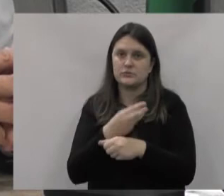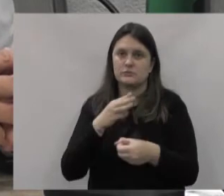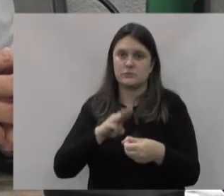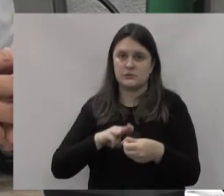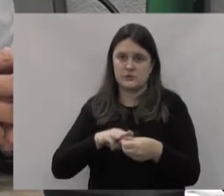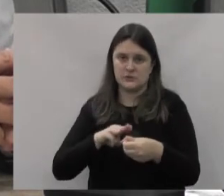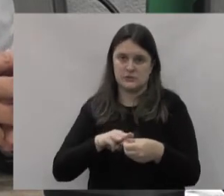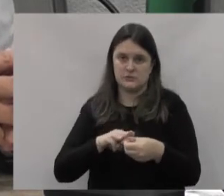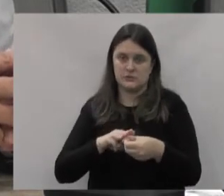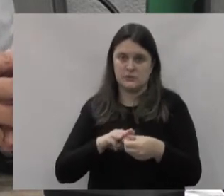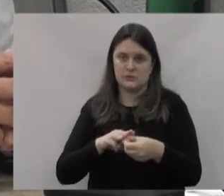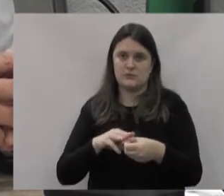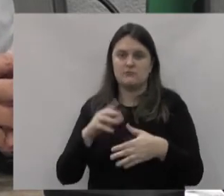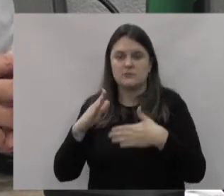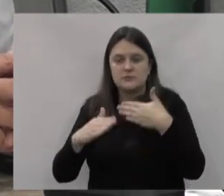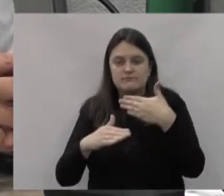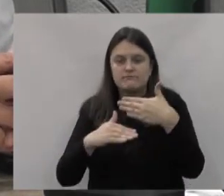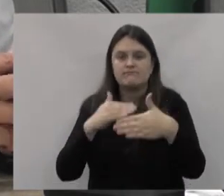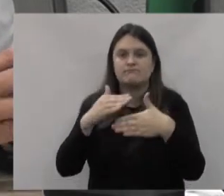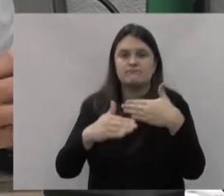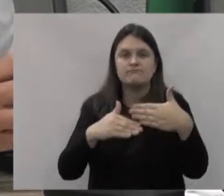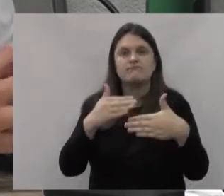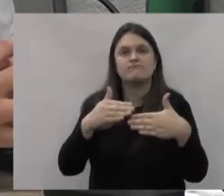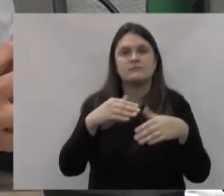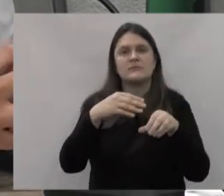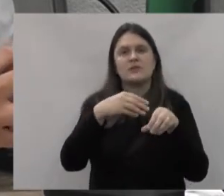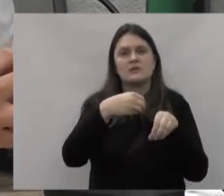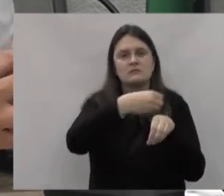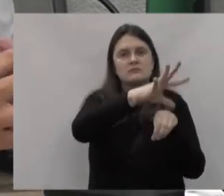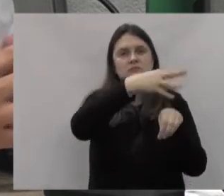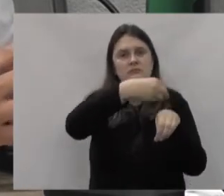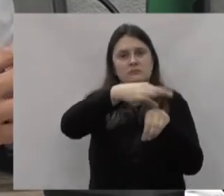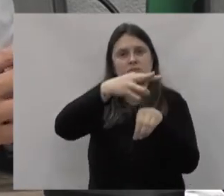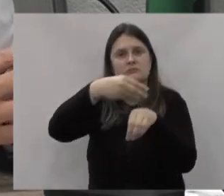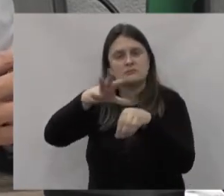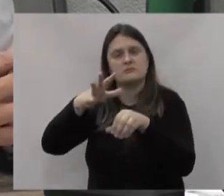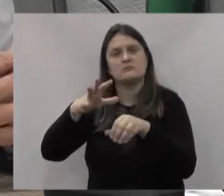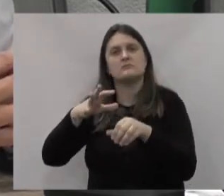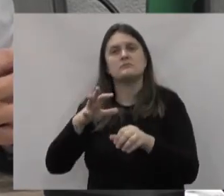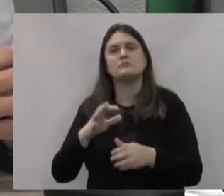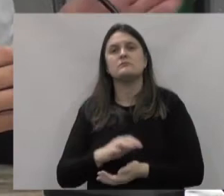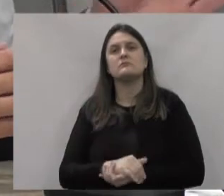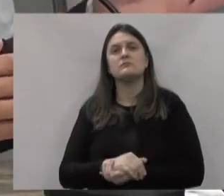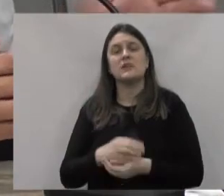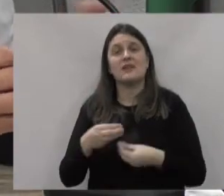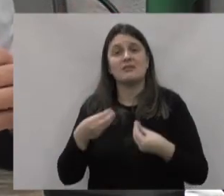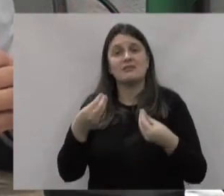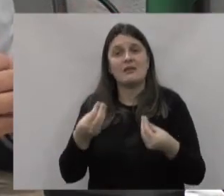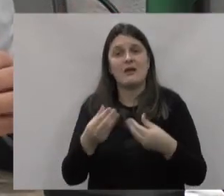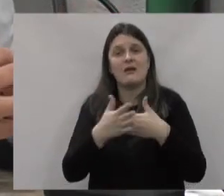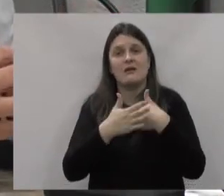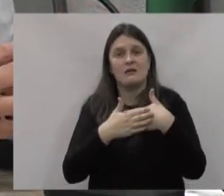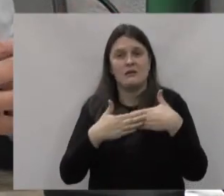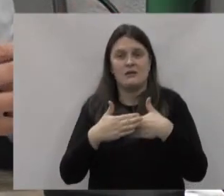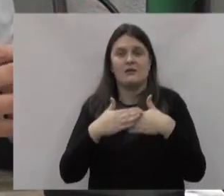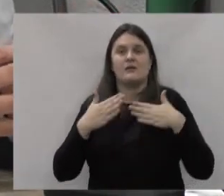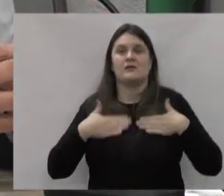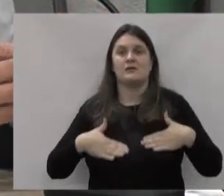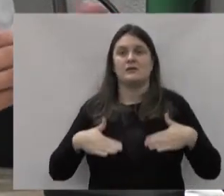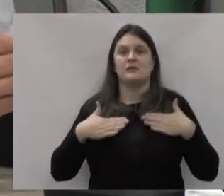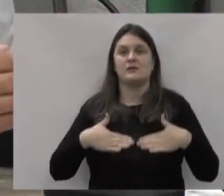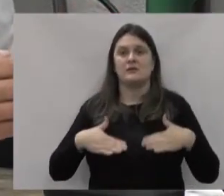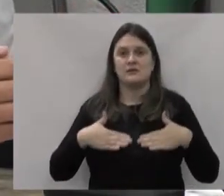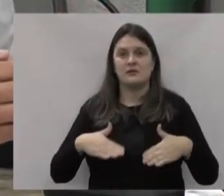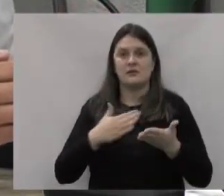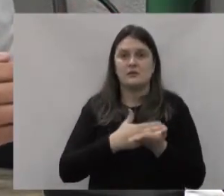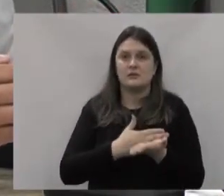município, para que possa levar essas informações e poder dar esse acalento